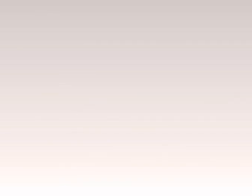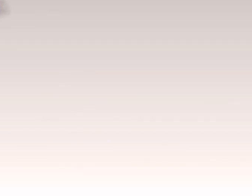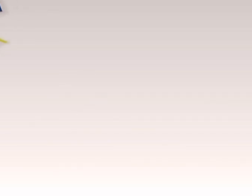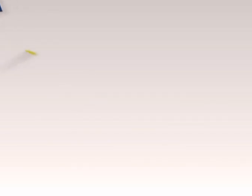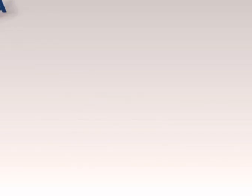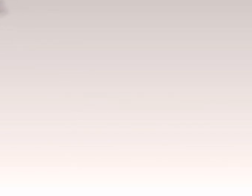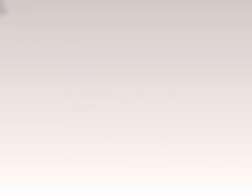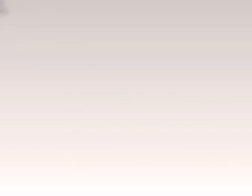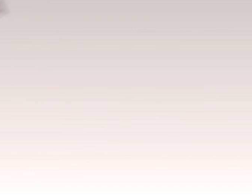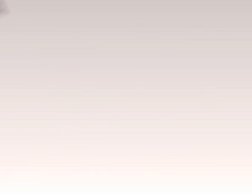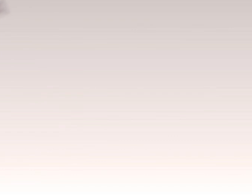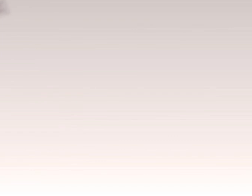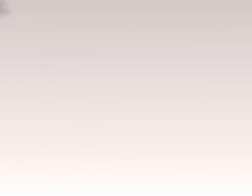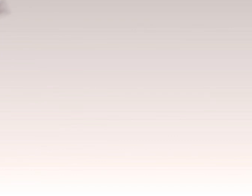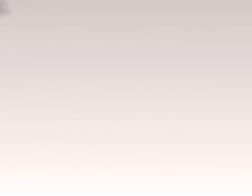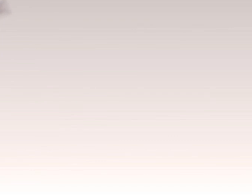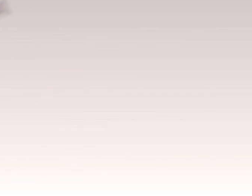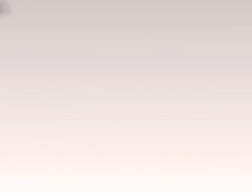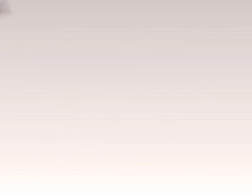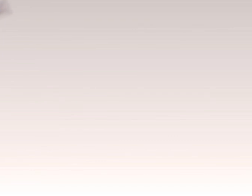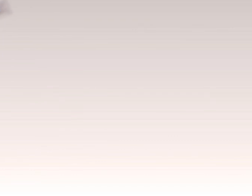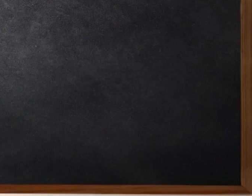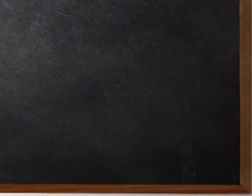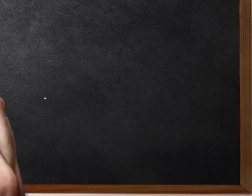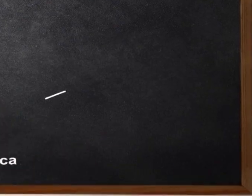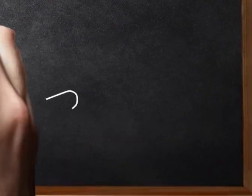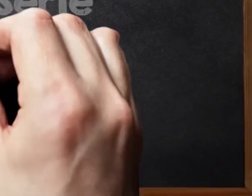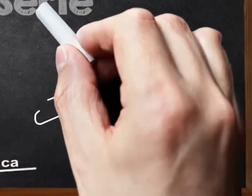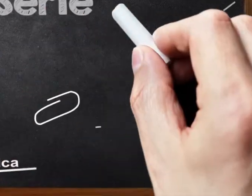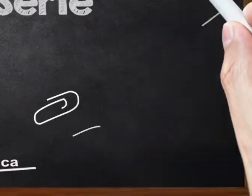aí e